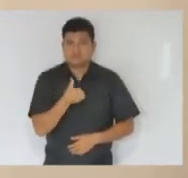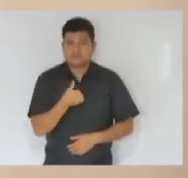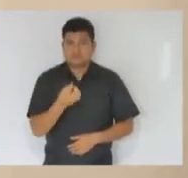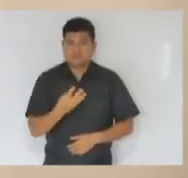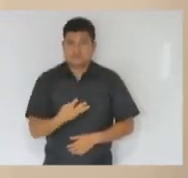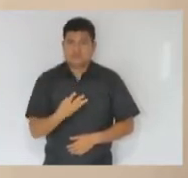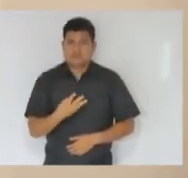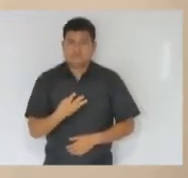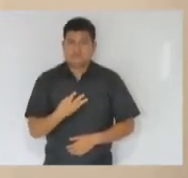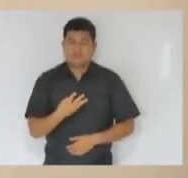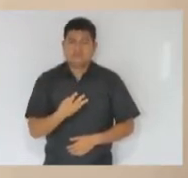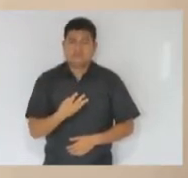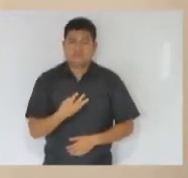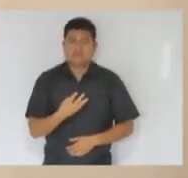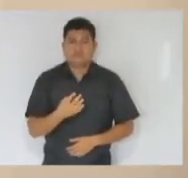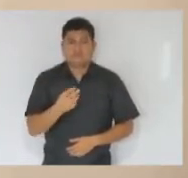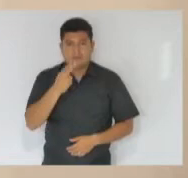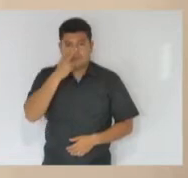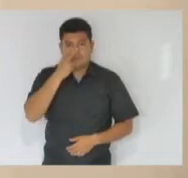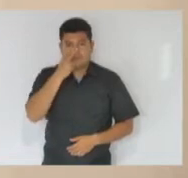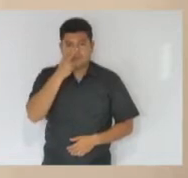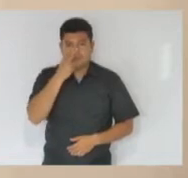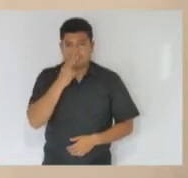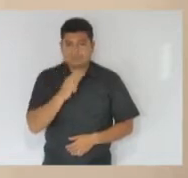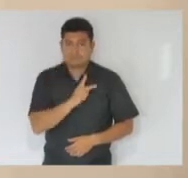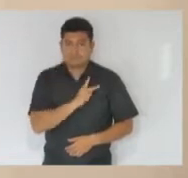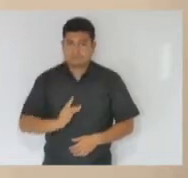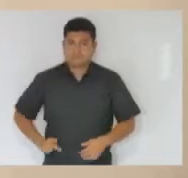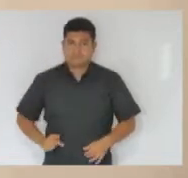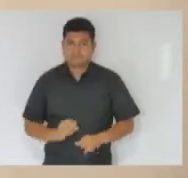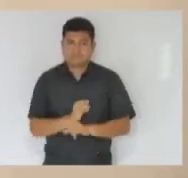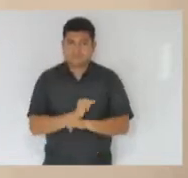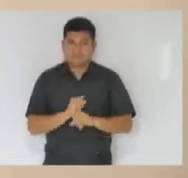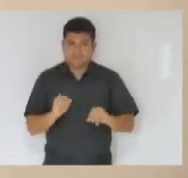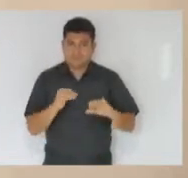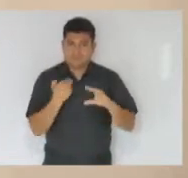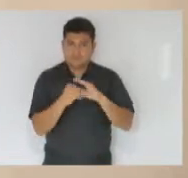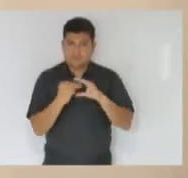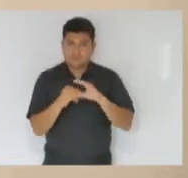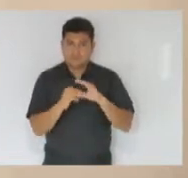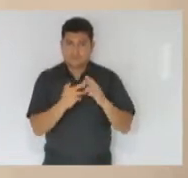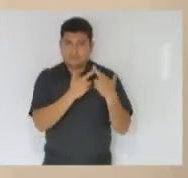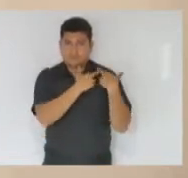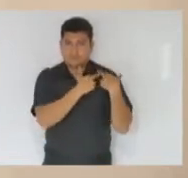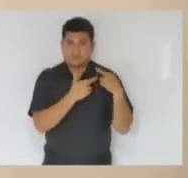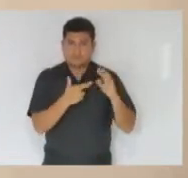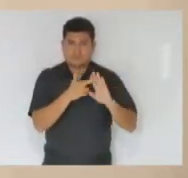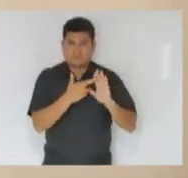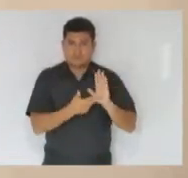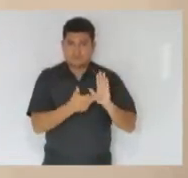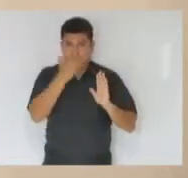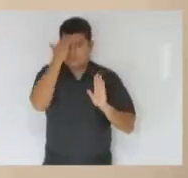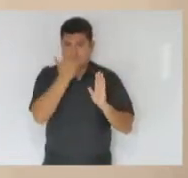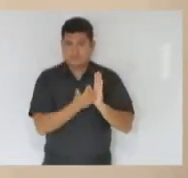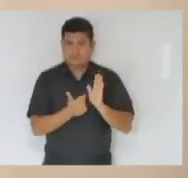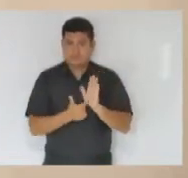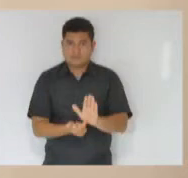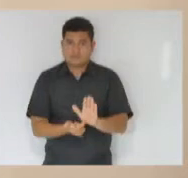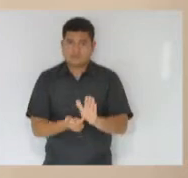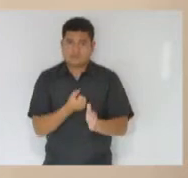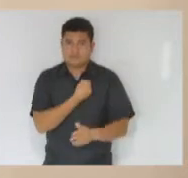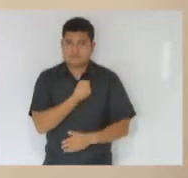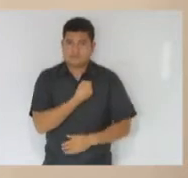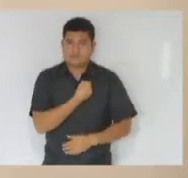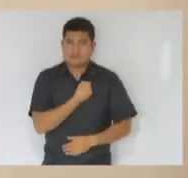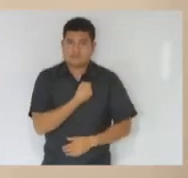164, autoria deputado Nazareno Martins. Esta presidência comunica que encaminhará aos destinatários, conforme determina o regimento interno, as seguintes indicações.